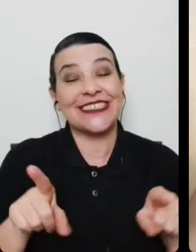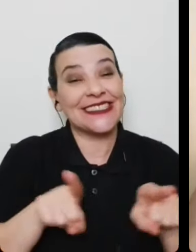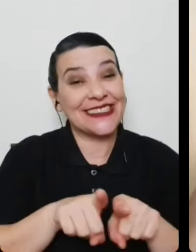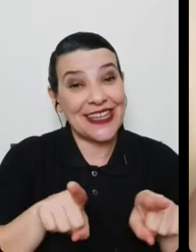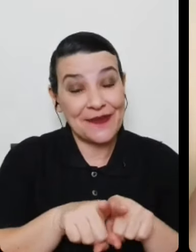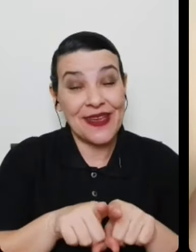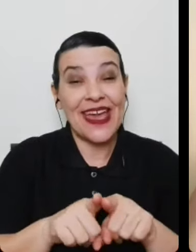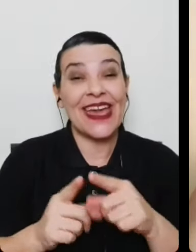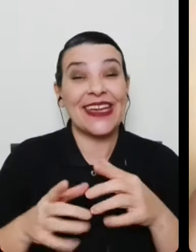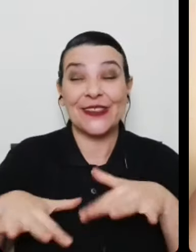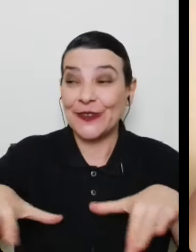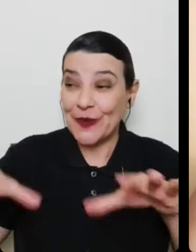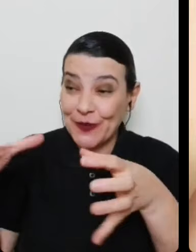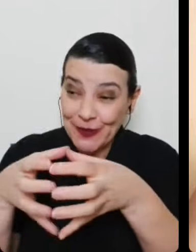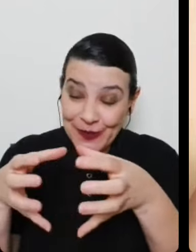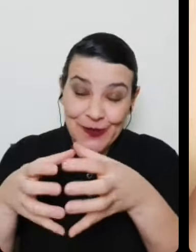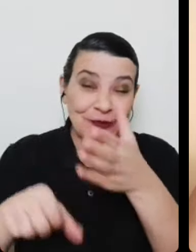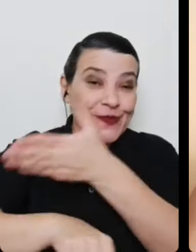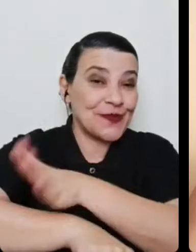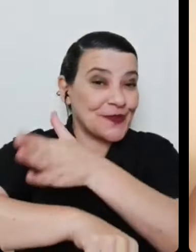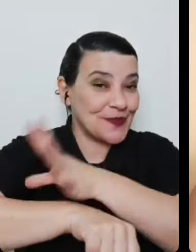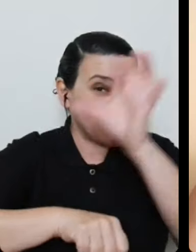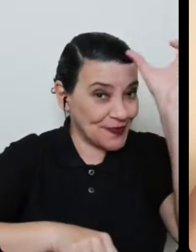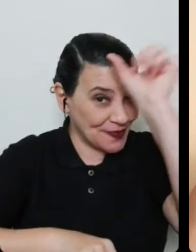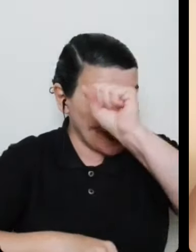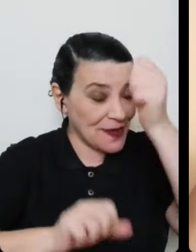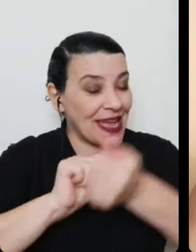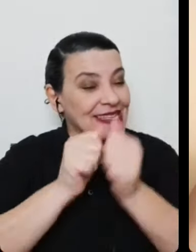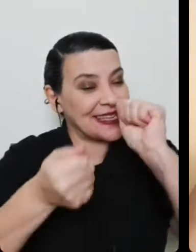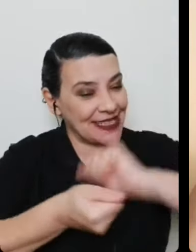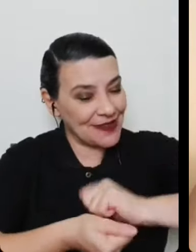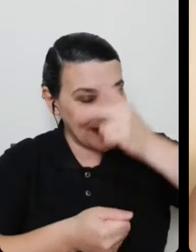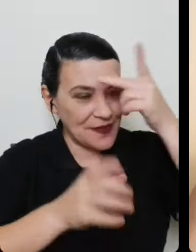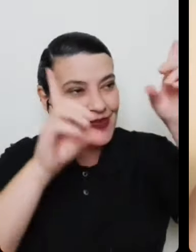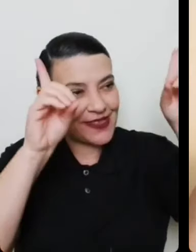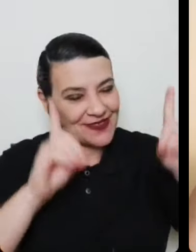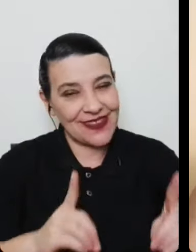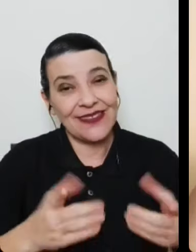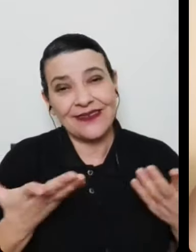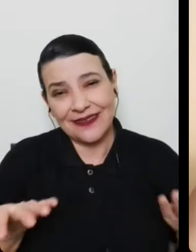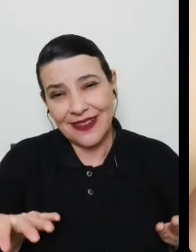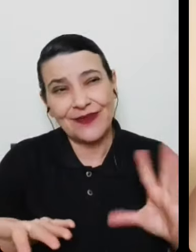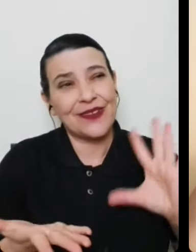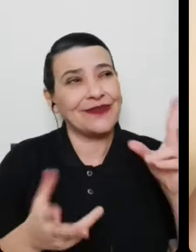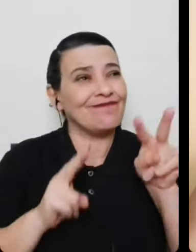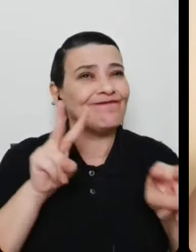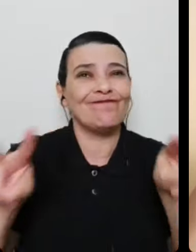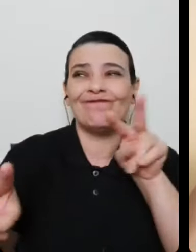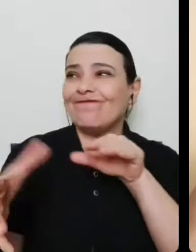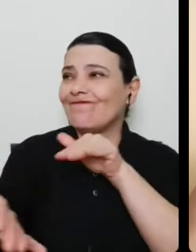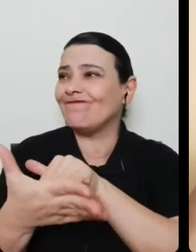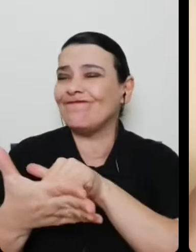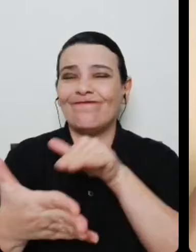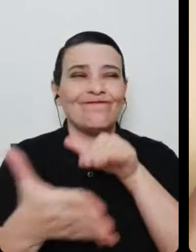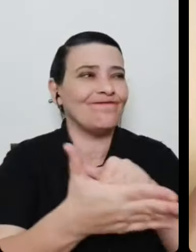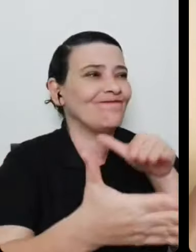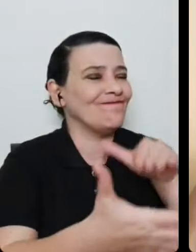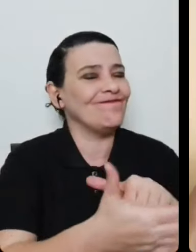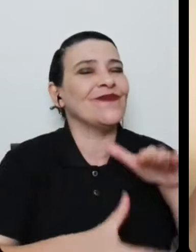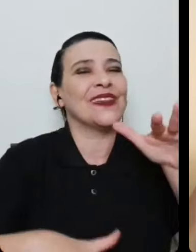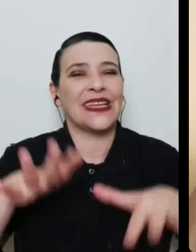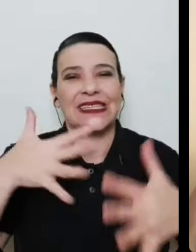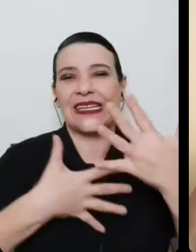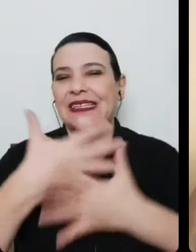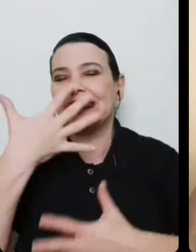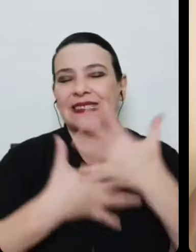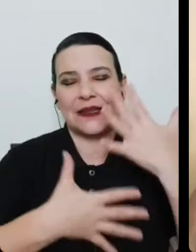Então, nesse sentido, a gente vê muitas e muitas barreiras que dificultam esse processo.